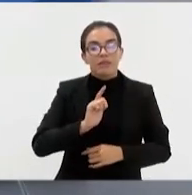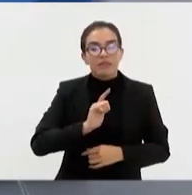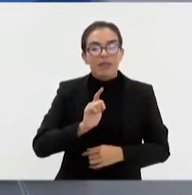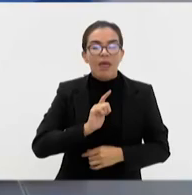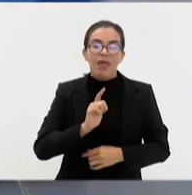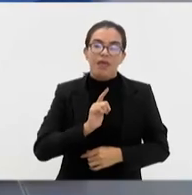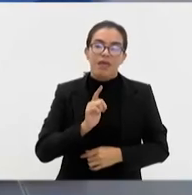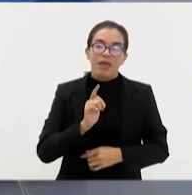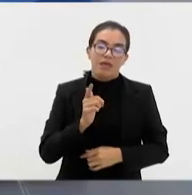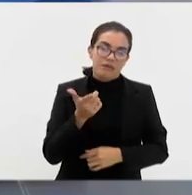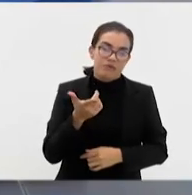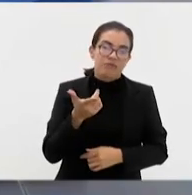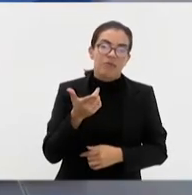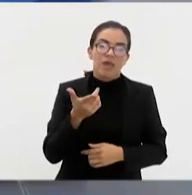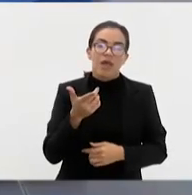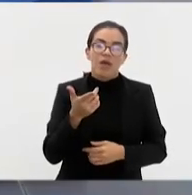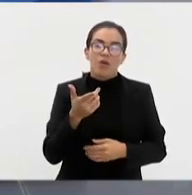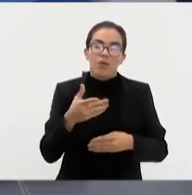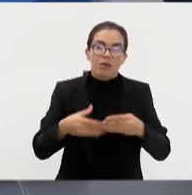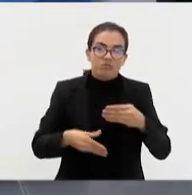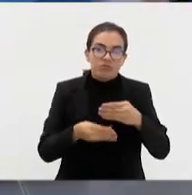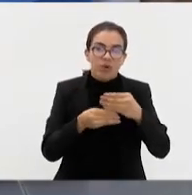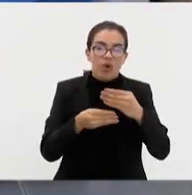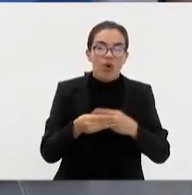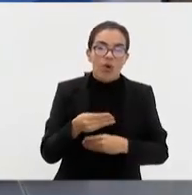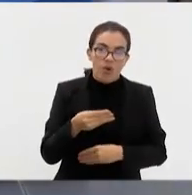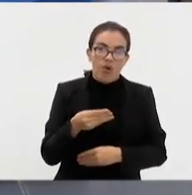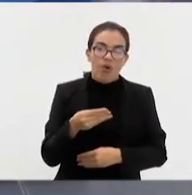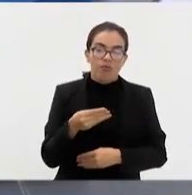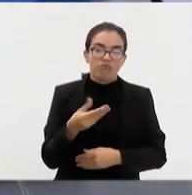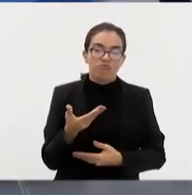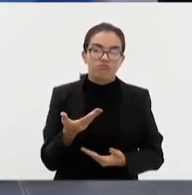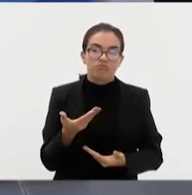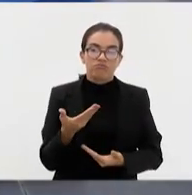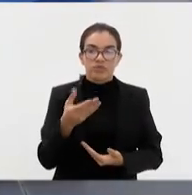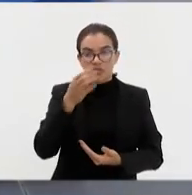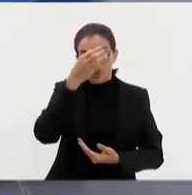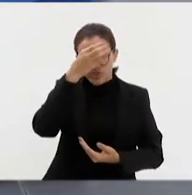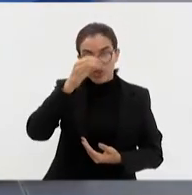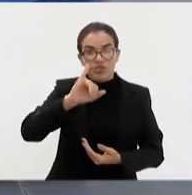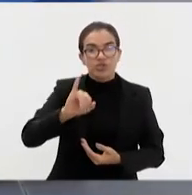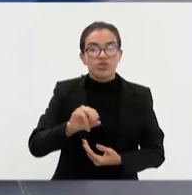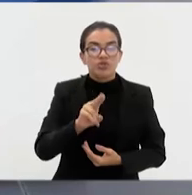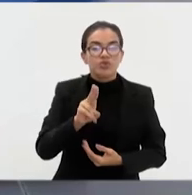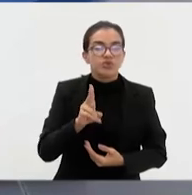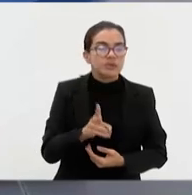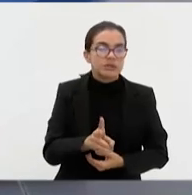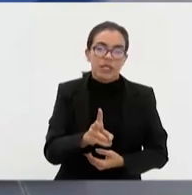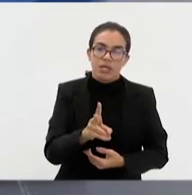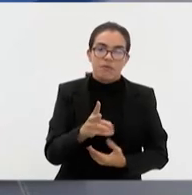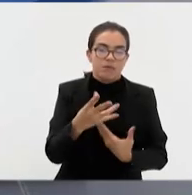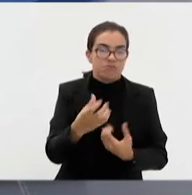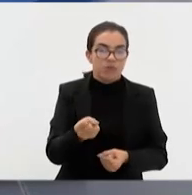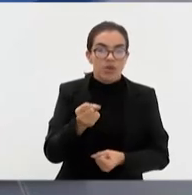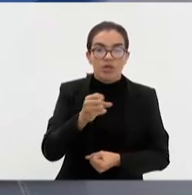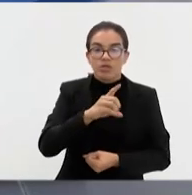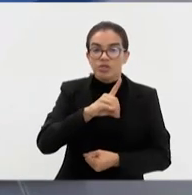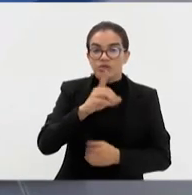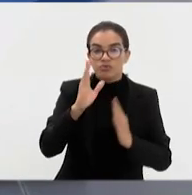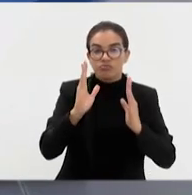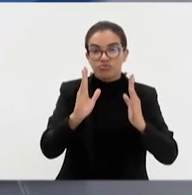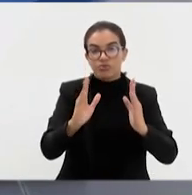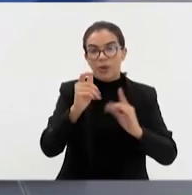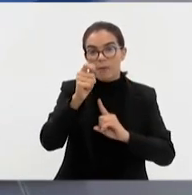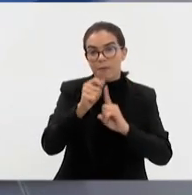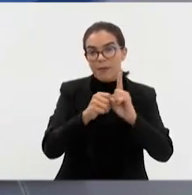antiga, a deputada Tia Ju sempre capitaneou essa decisão, de que durante o mês de